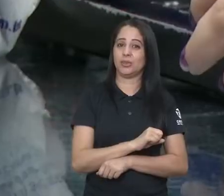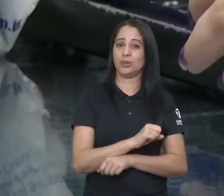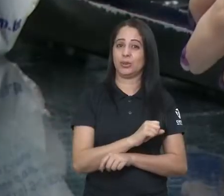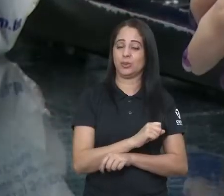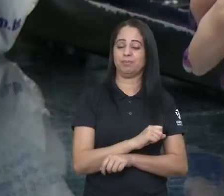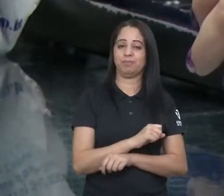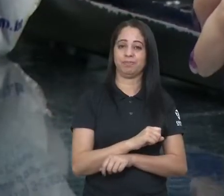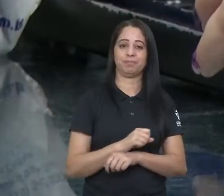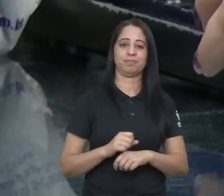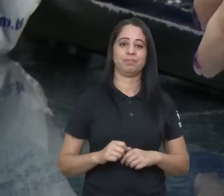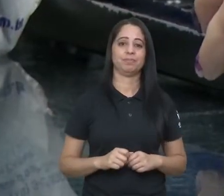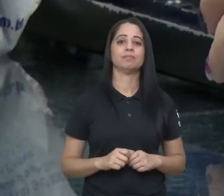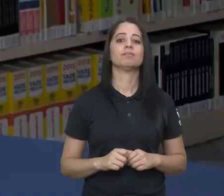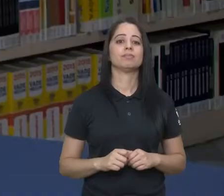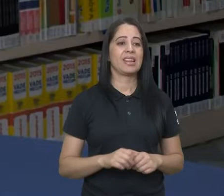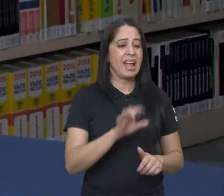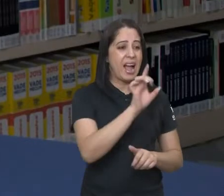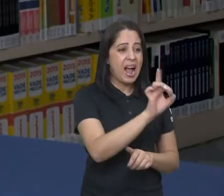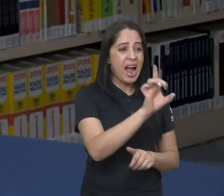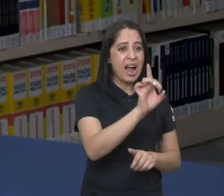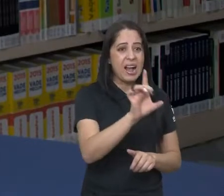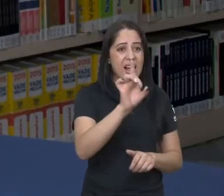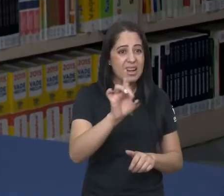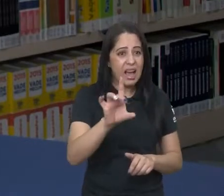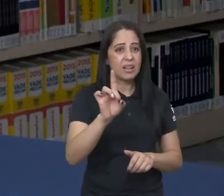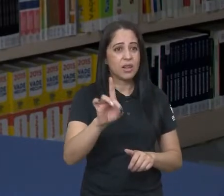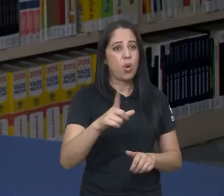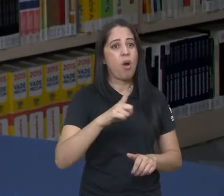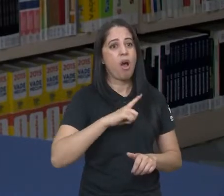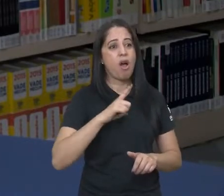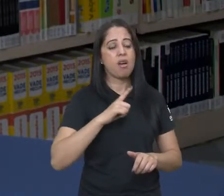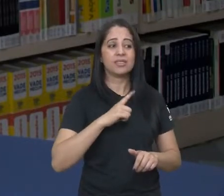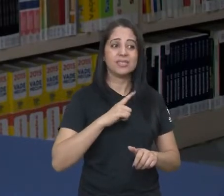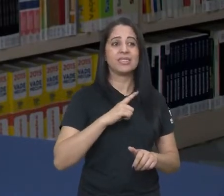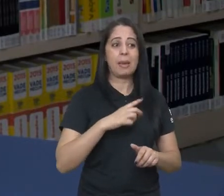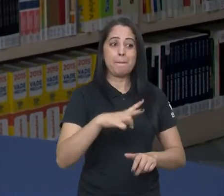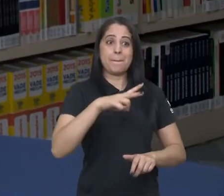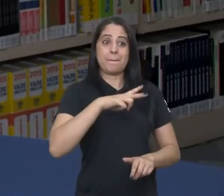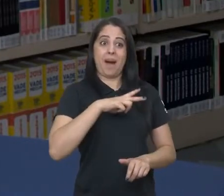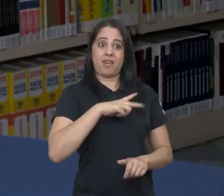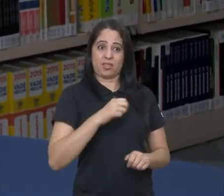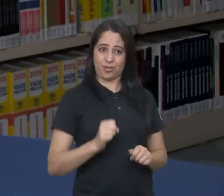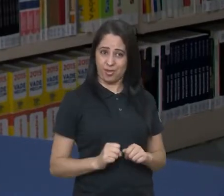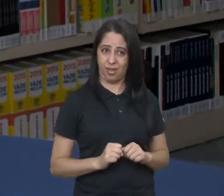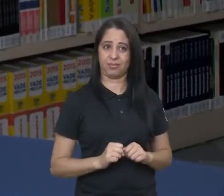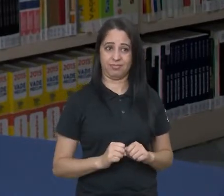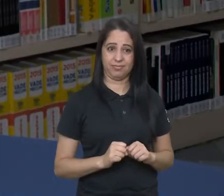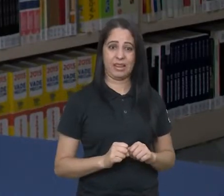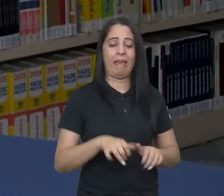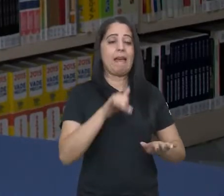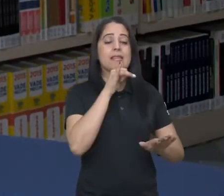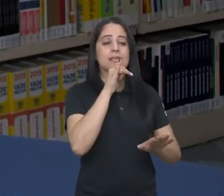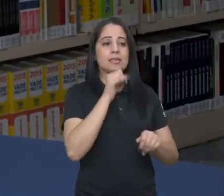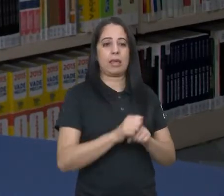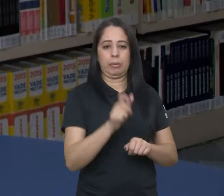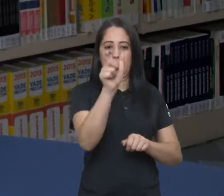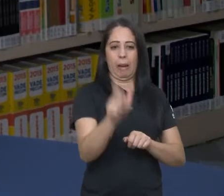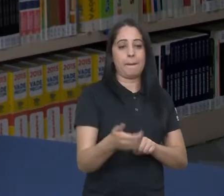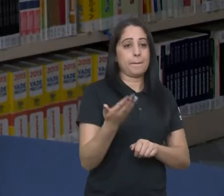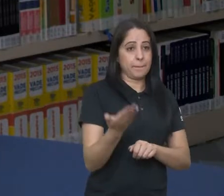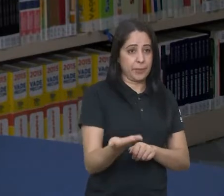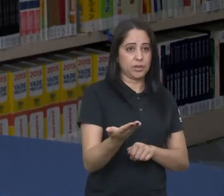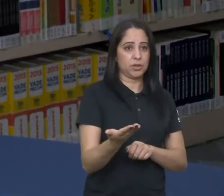consumidor nos próximos dias. Cada um tem a sua inflação, não é? Então, por exemplo,